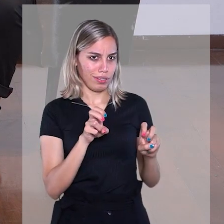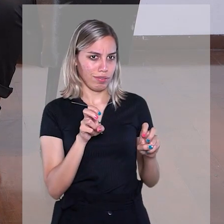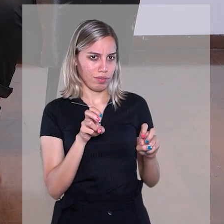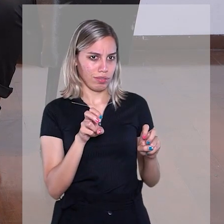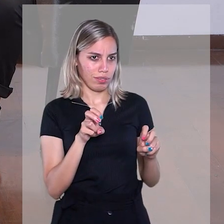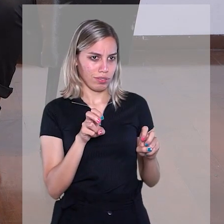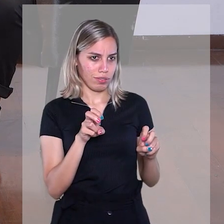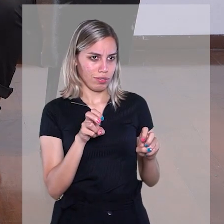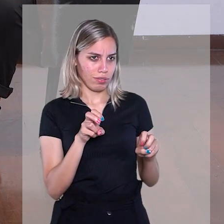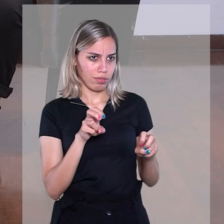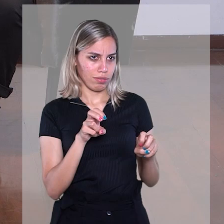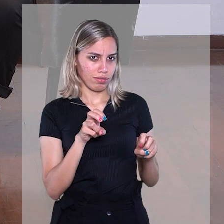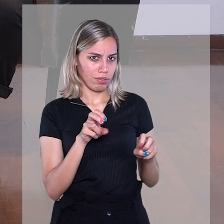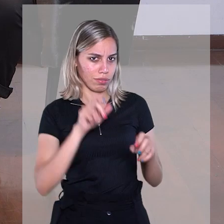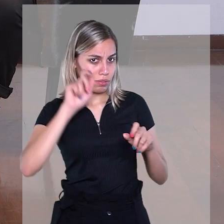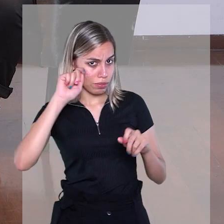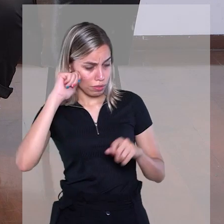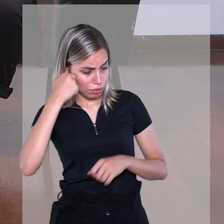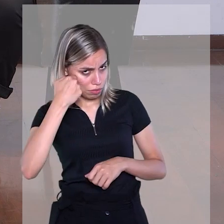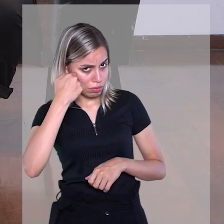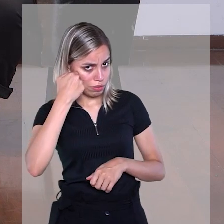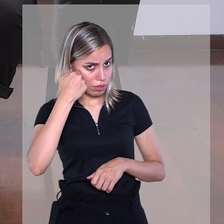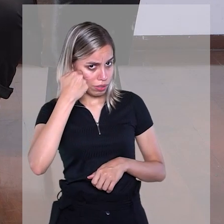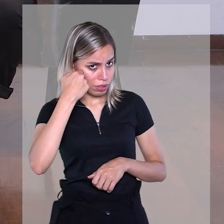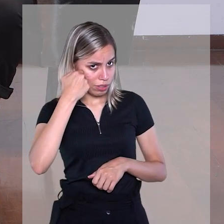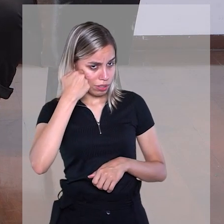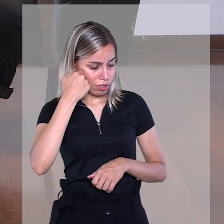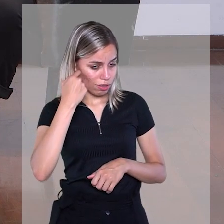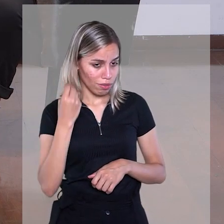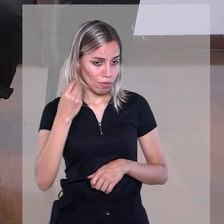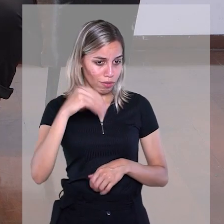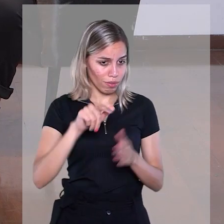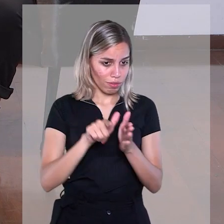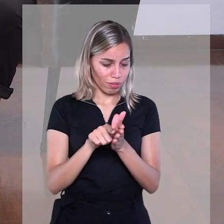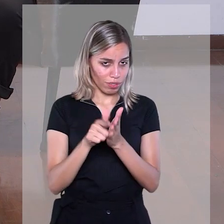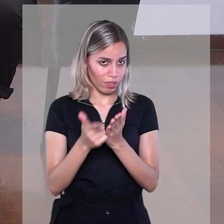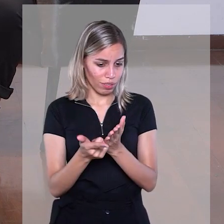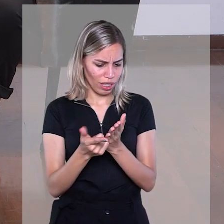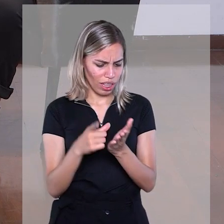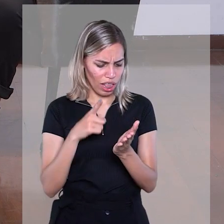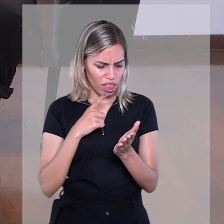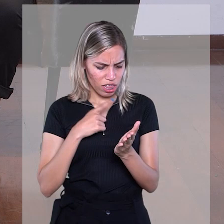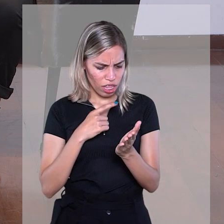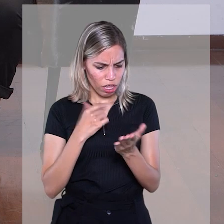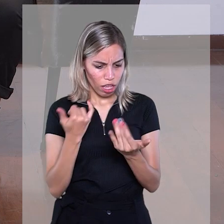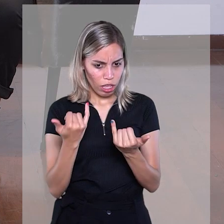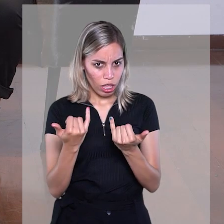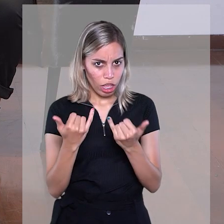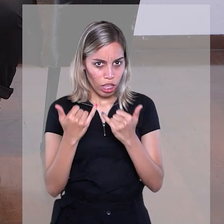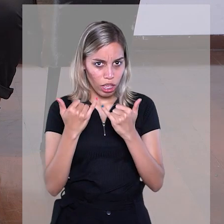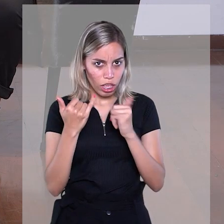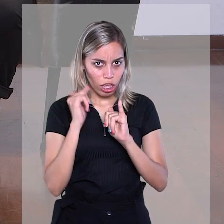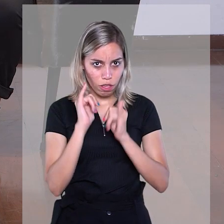os pretos não só colocaram na pauta, como tem a oferecer, é imenso. Tem isso